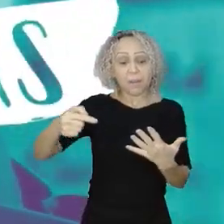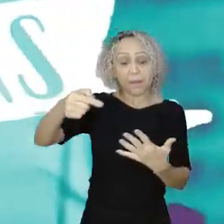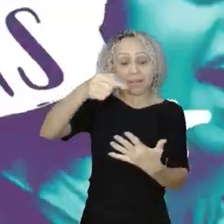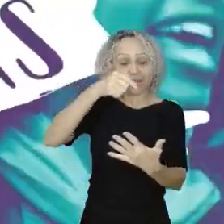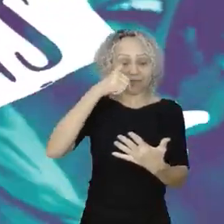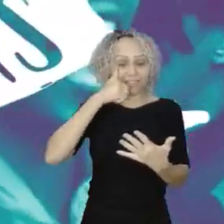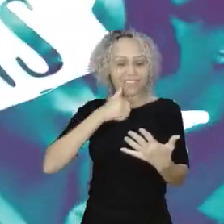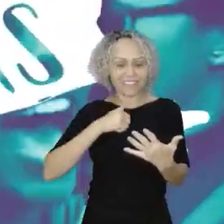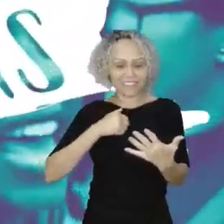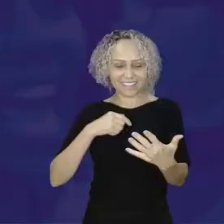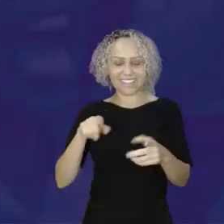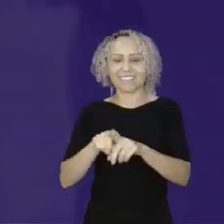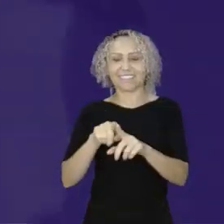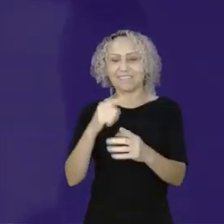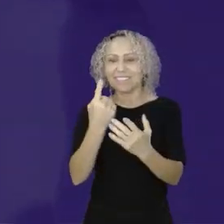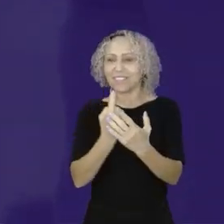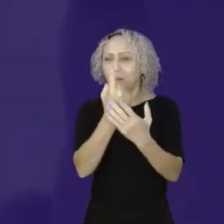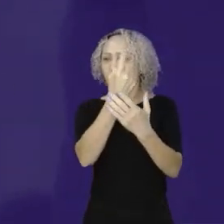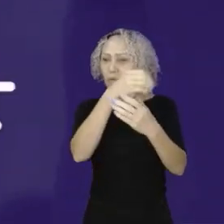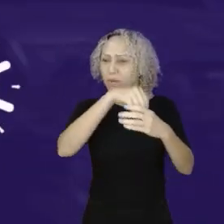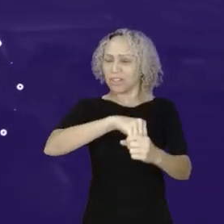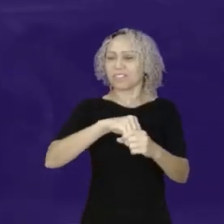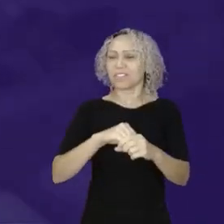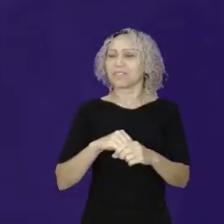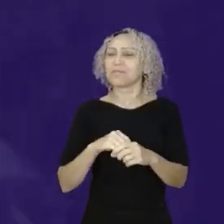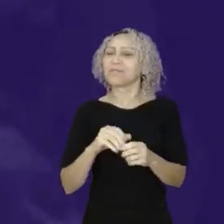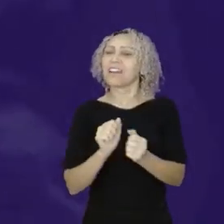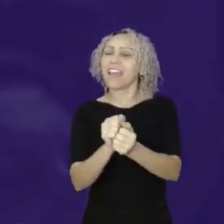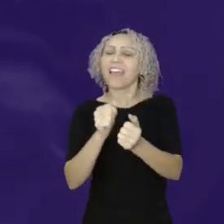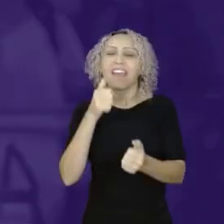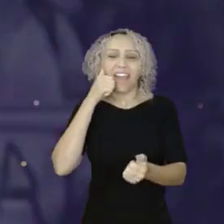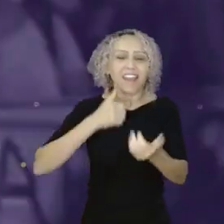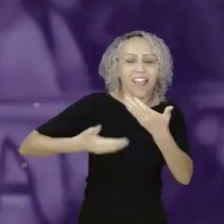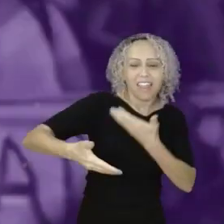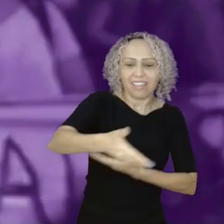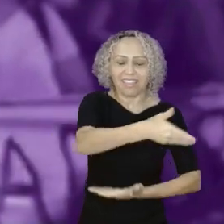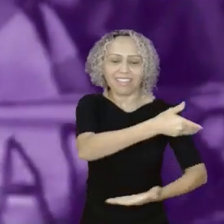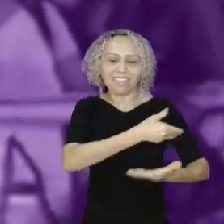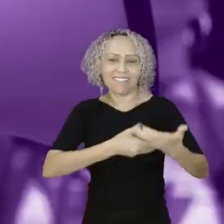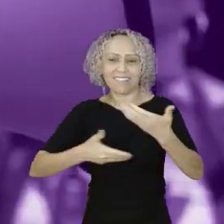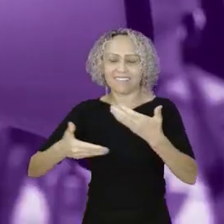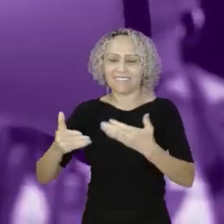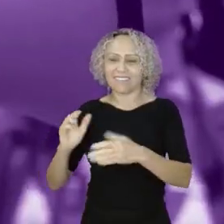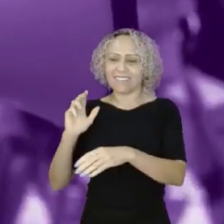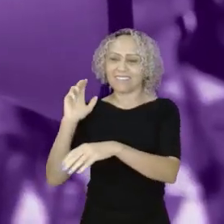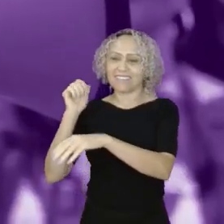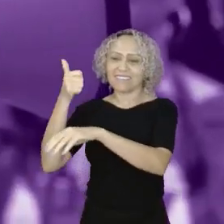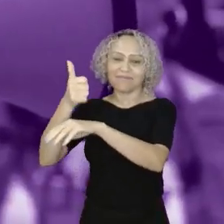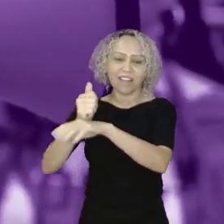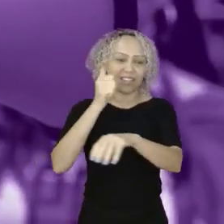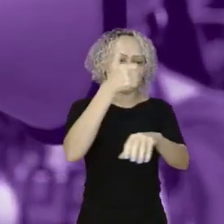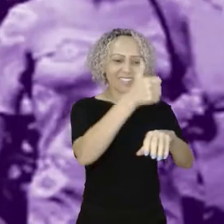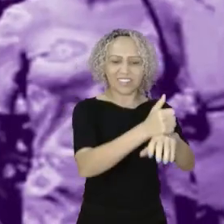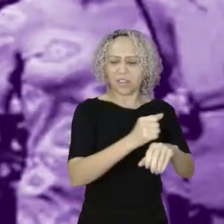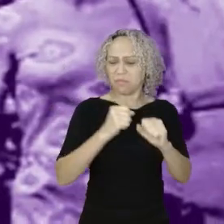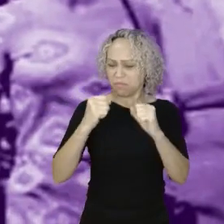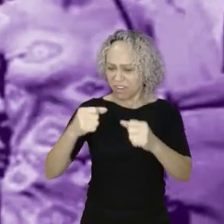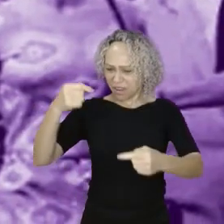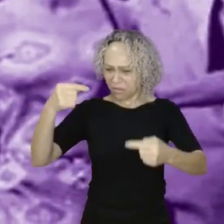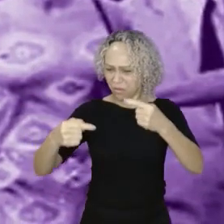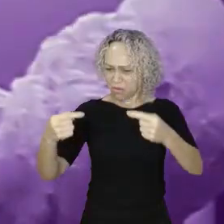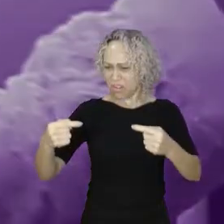Eu sou uma delas, são elas por elas, ocupando os espaços